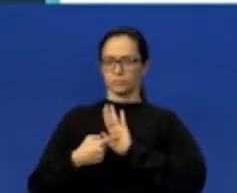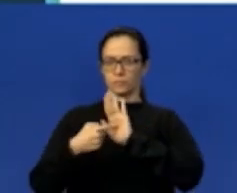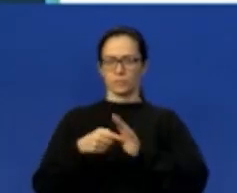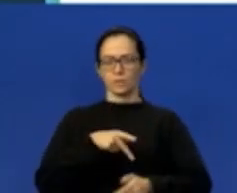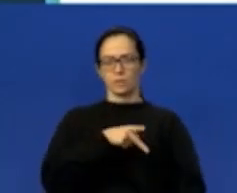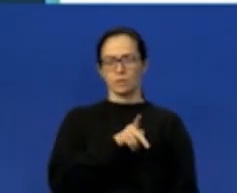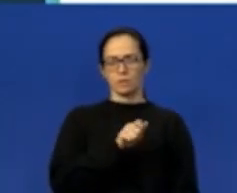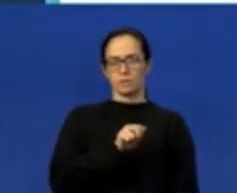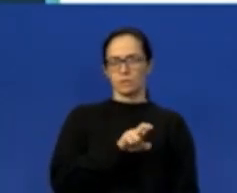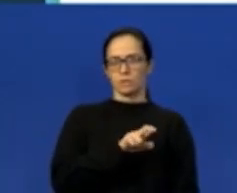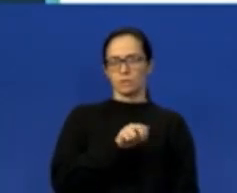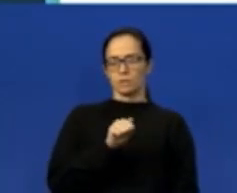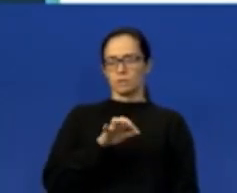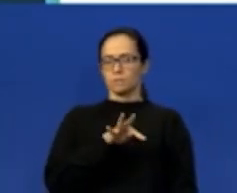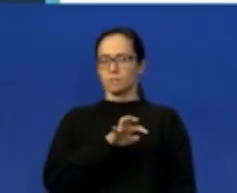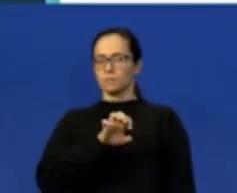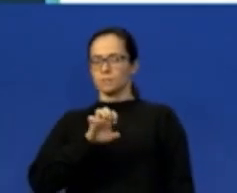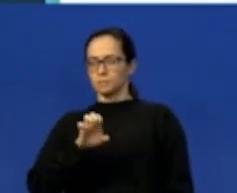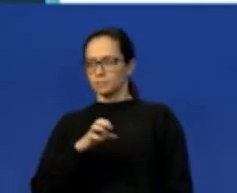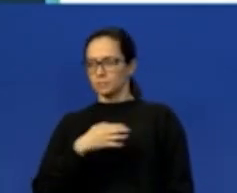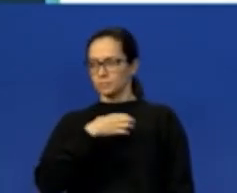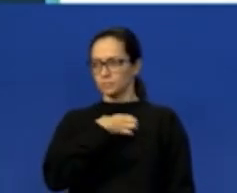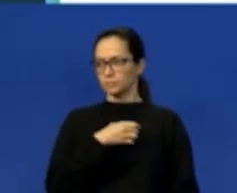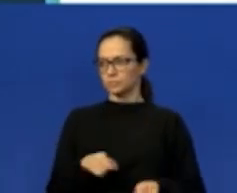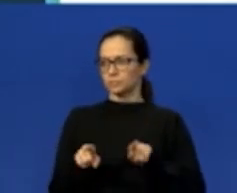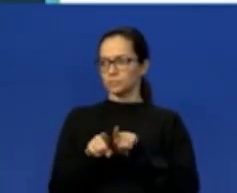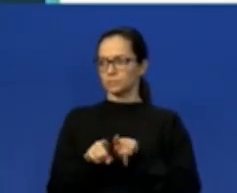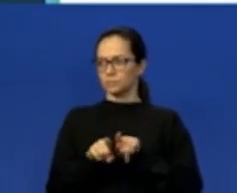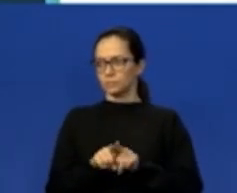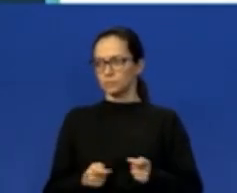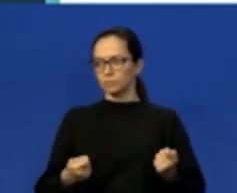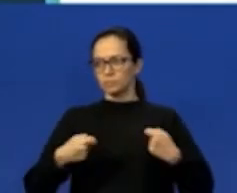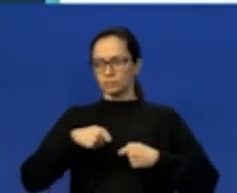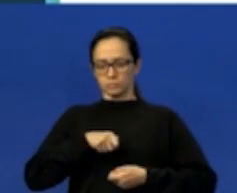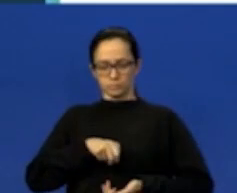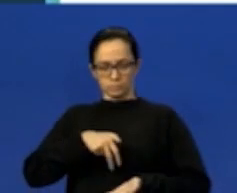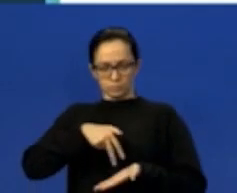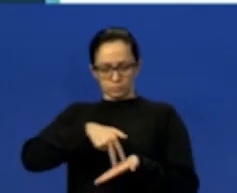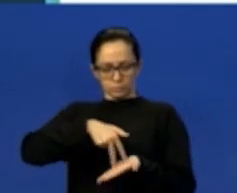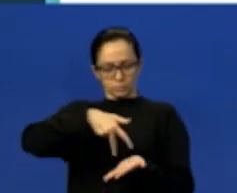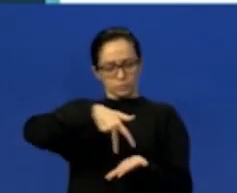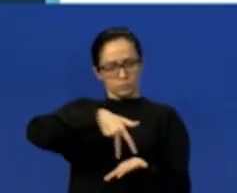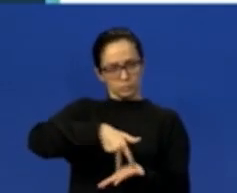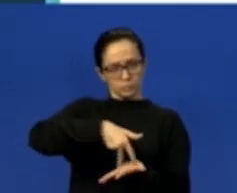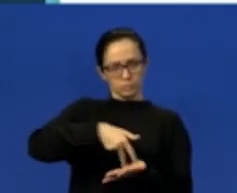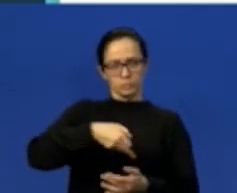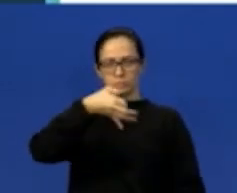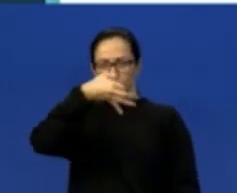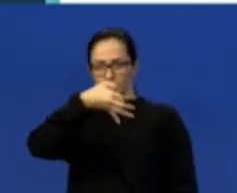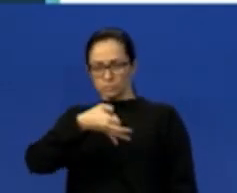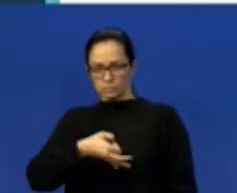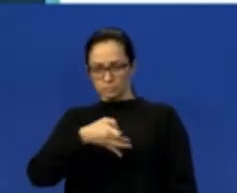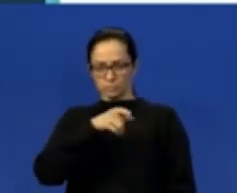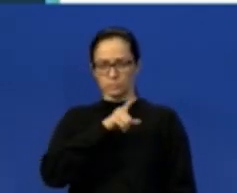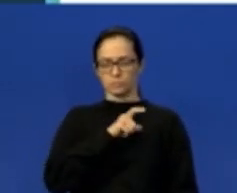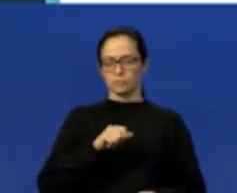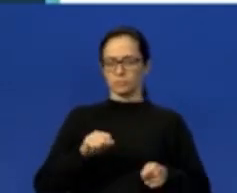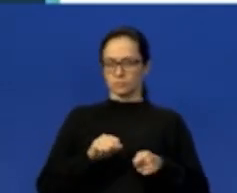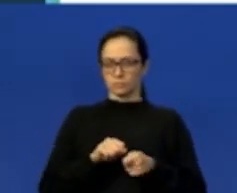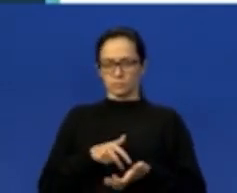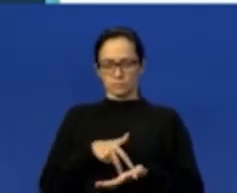no karatê, que traz também, né, a necessidade de posicionamento dos membros inferiores,